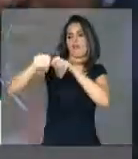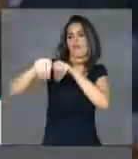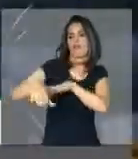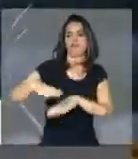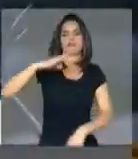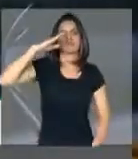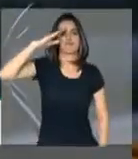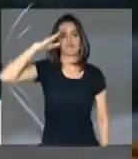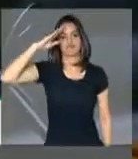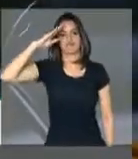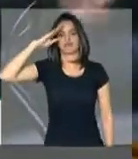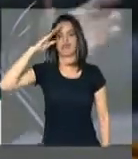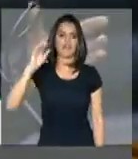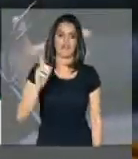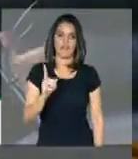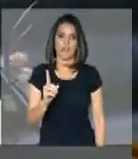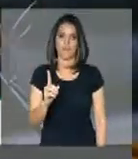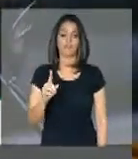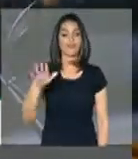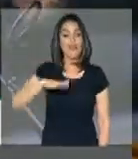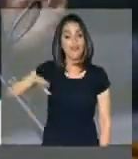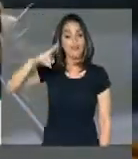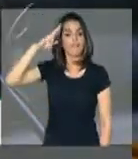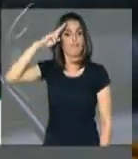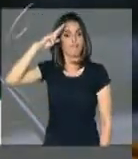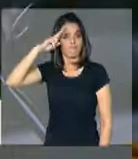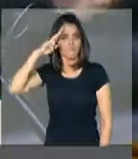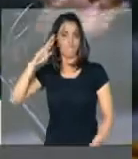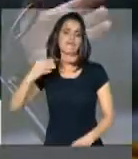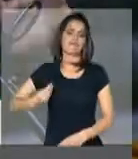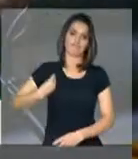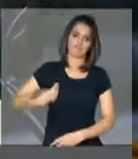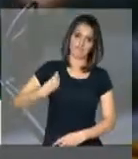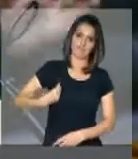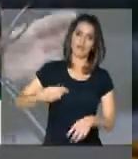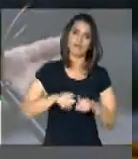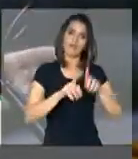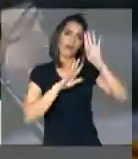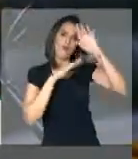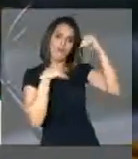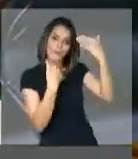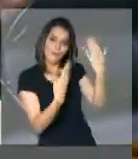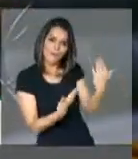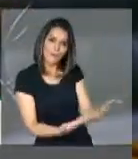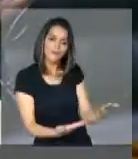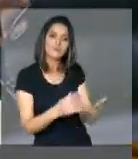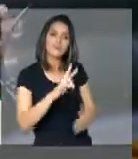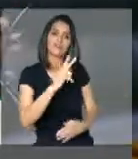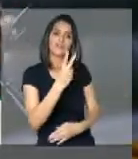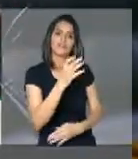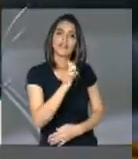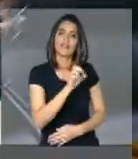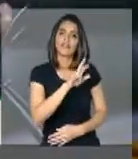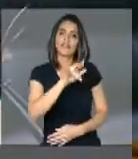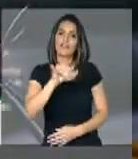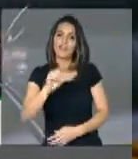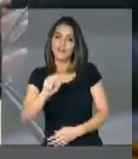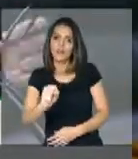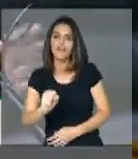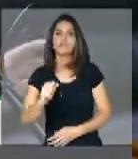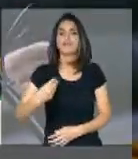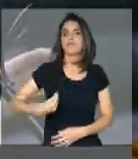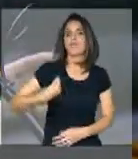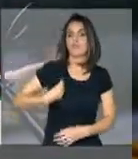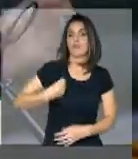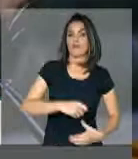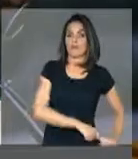um desfile onde as Forças Armadas também prestam homenagem aos heróis da independência da nossa pátria